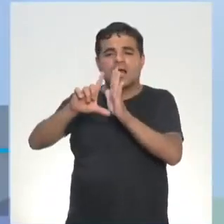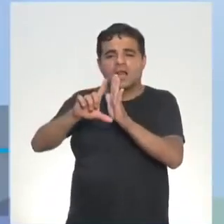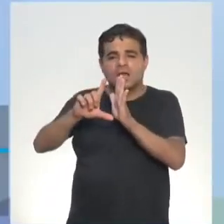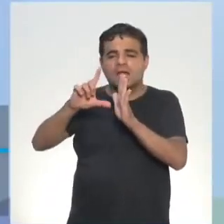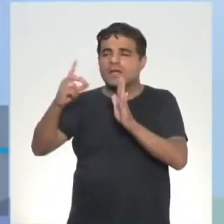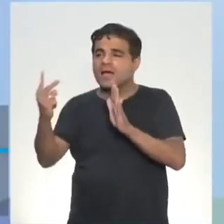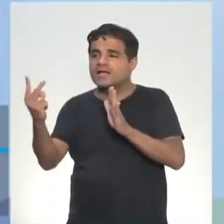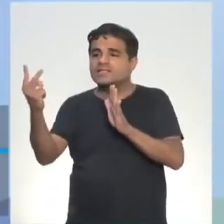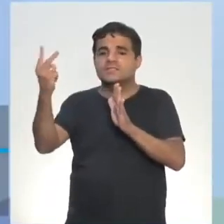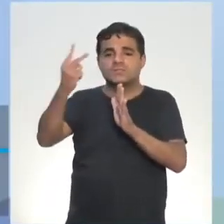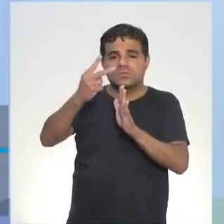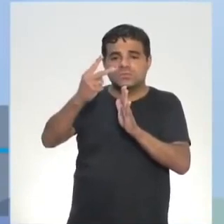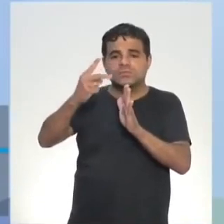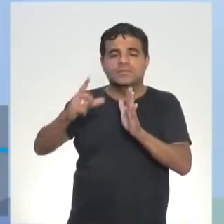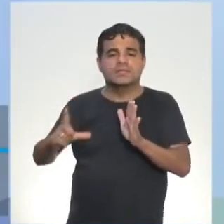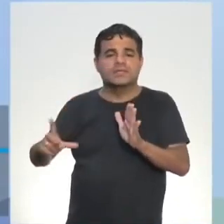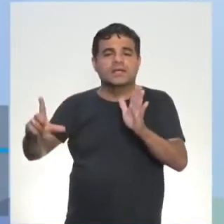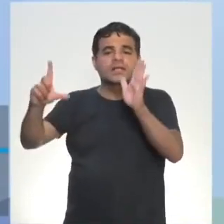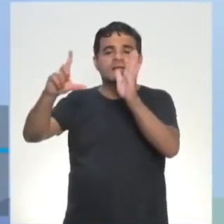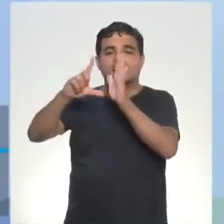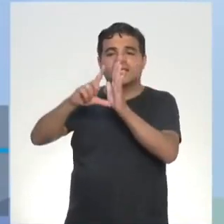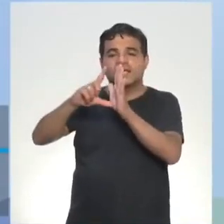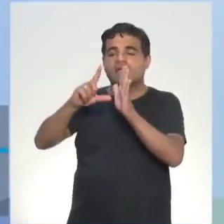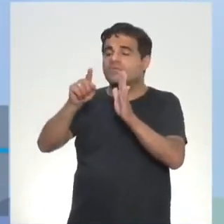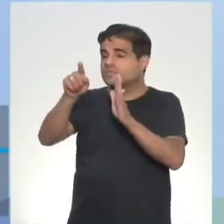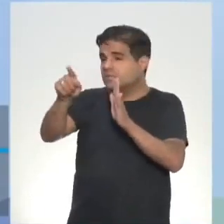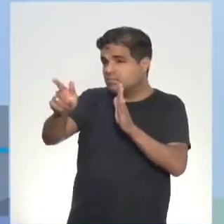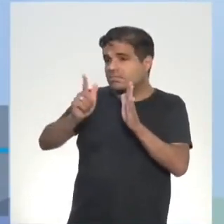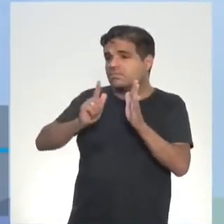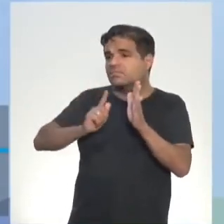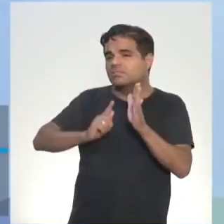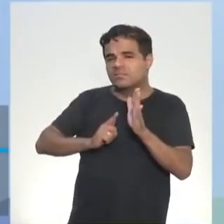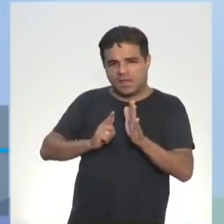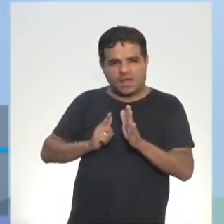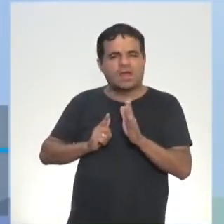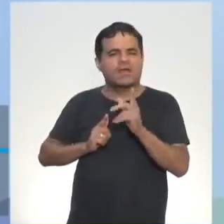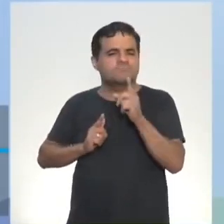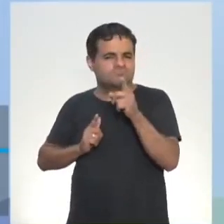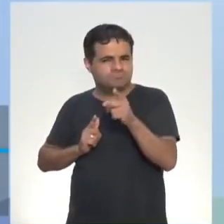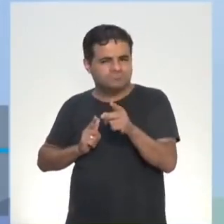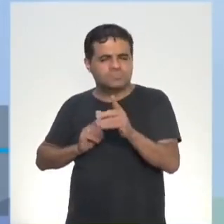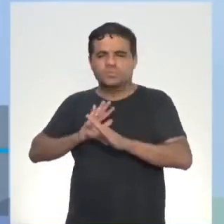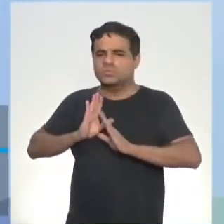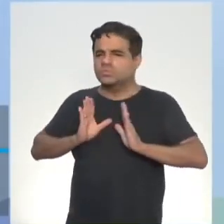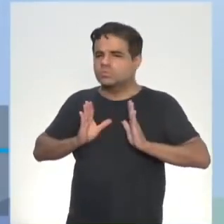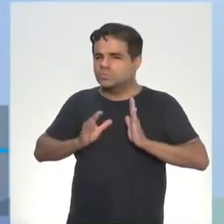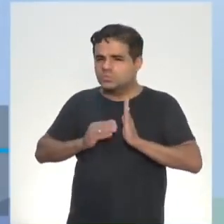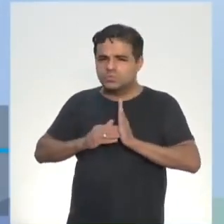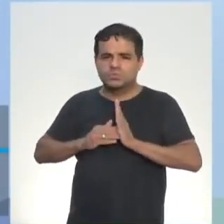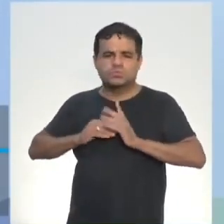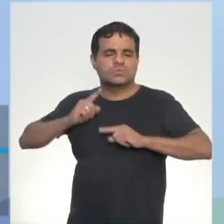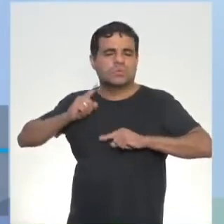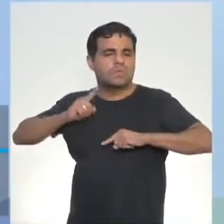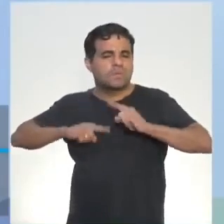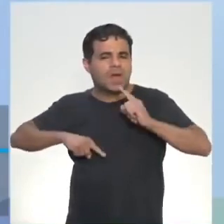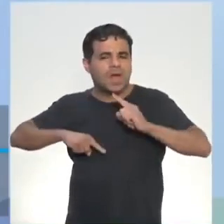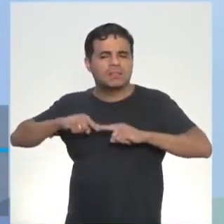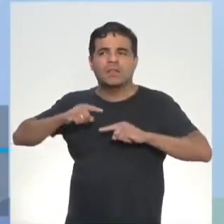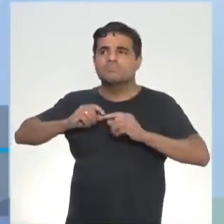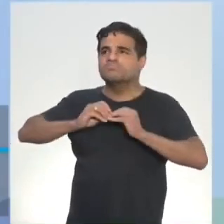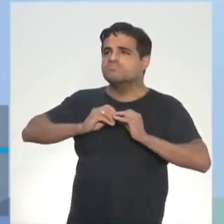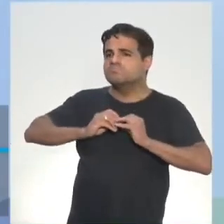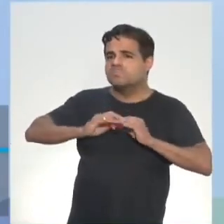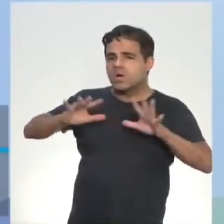segunda lei. Professor, o senhor é o que tem aí, tem todo o material e que pode fazer aquilo